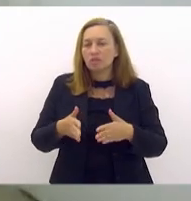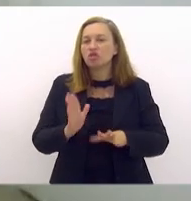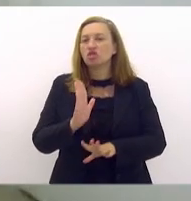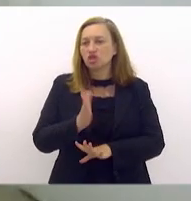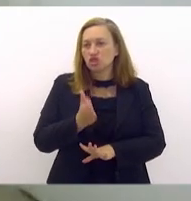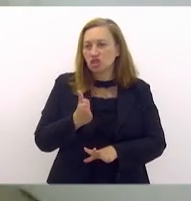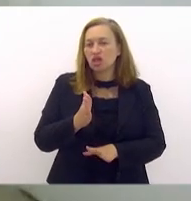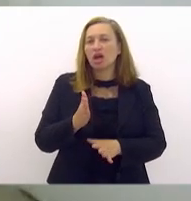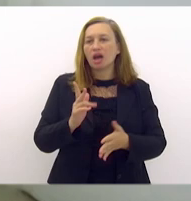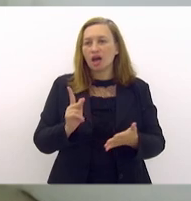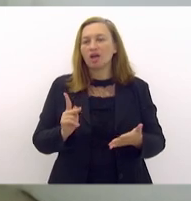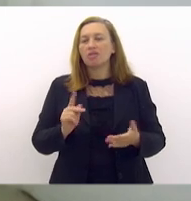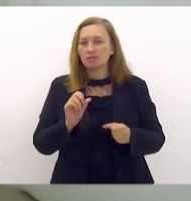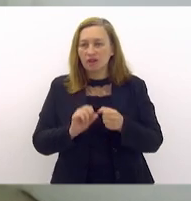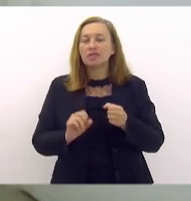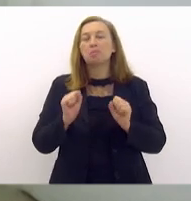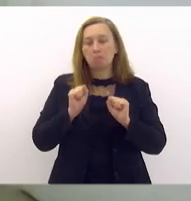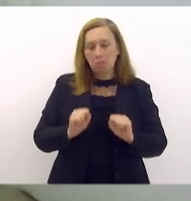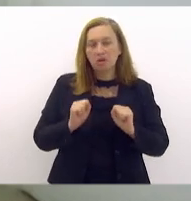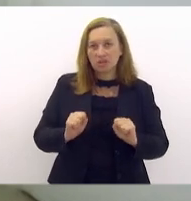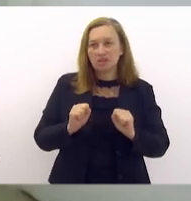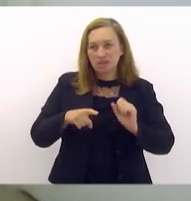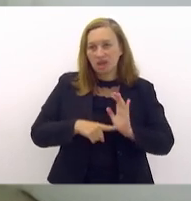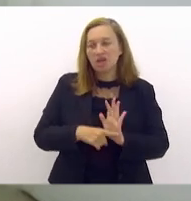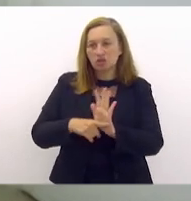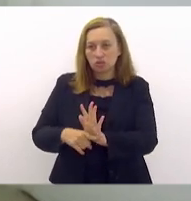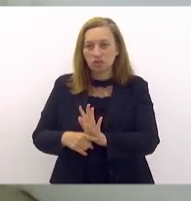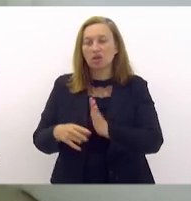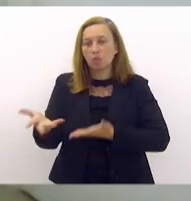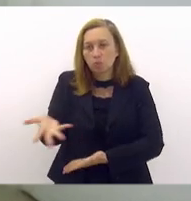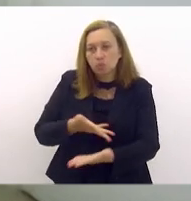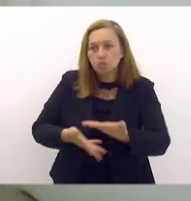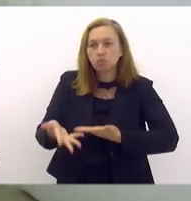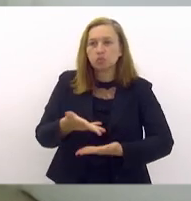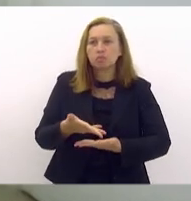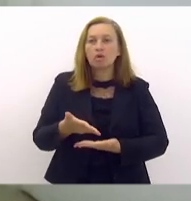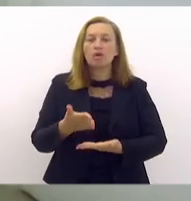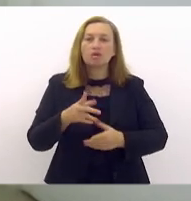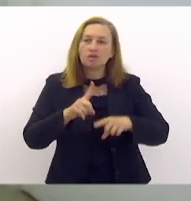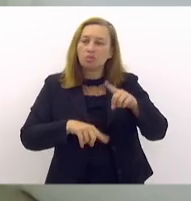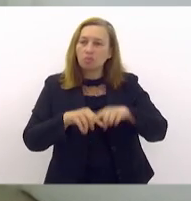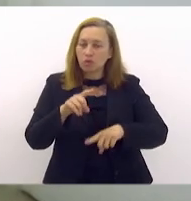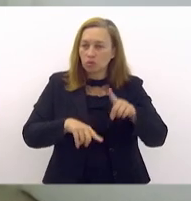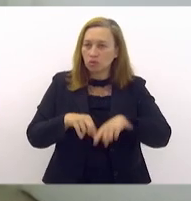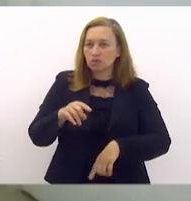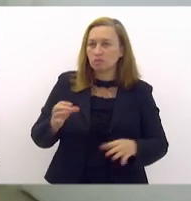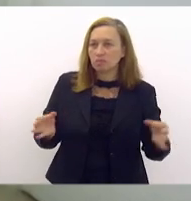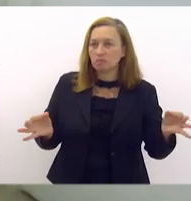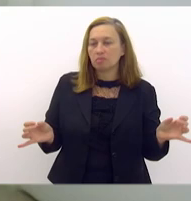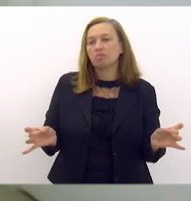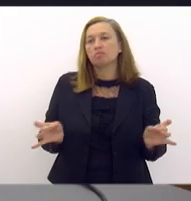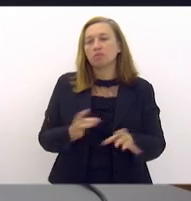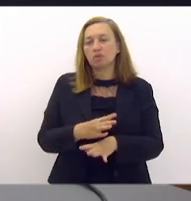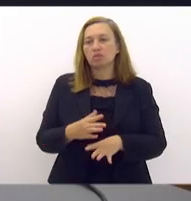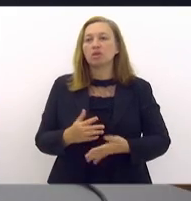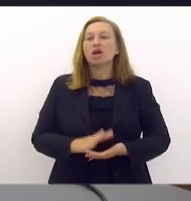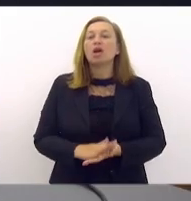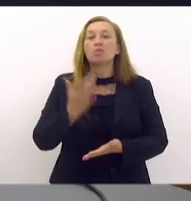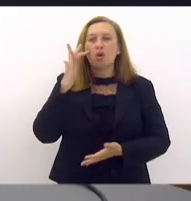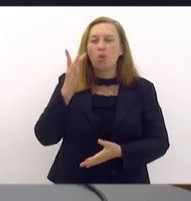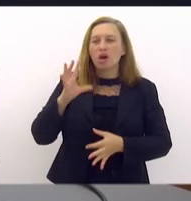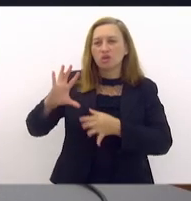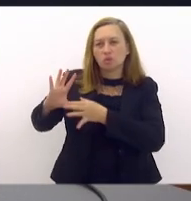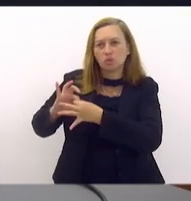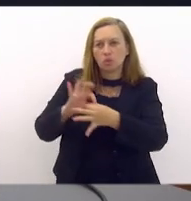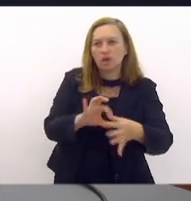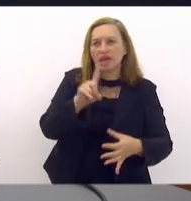já trilhou e que pode sim, a Que gente bom. pode cooperar para fazer algum material. É porque eu acho, na linha do que a deputada